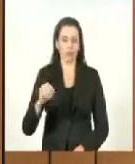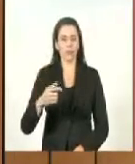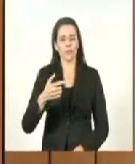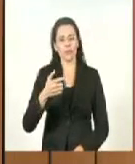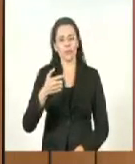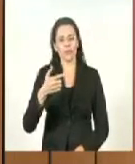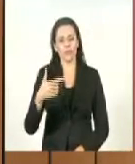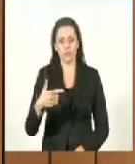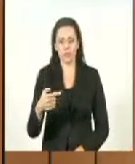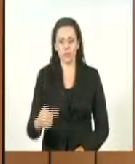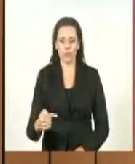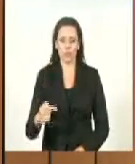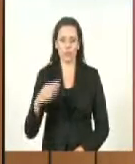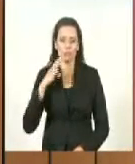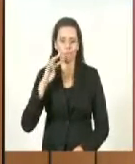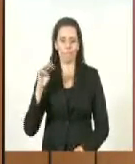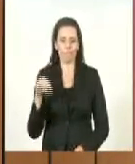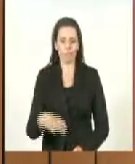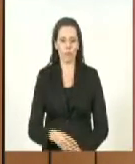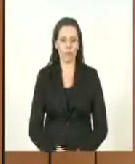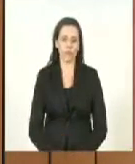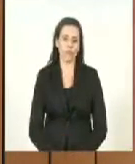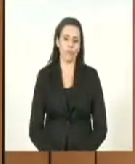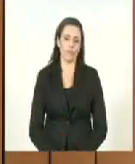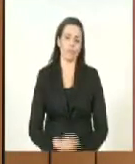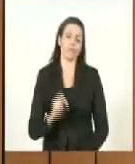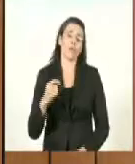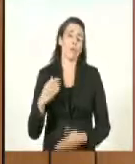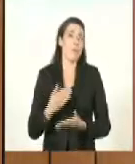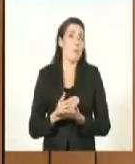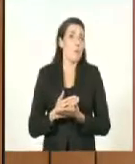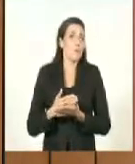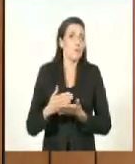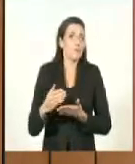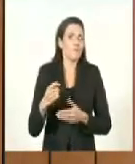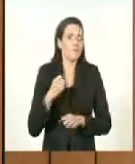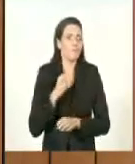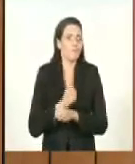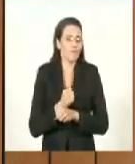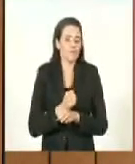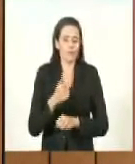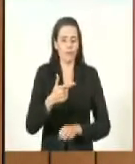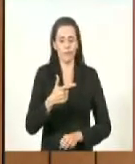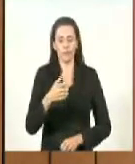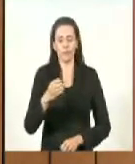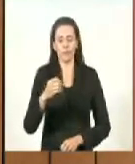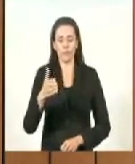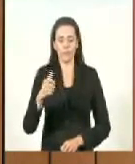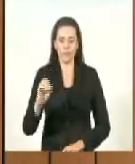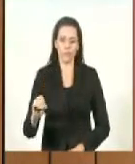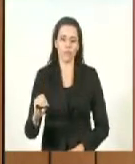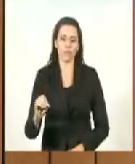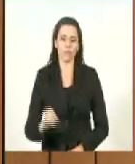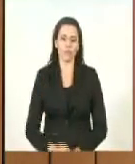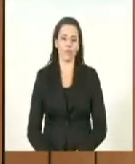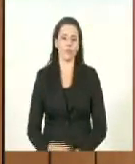descumprimento da ação que começou em 2010 e em 2013, e movida pelo Ministério Público, teve